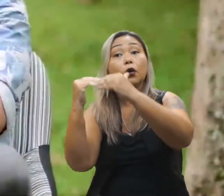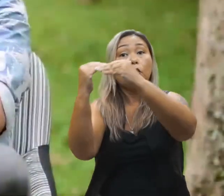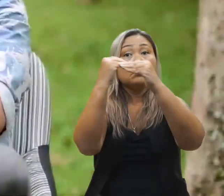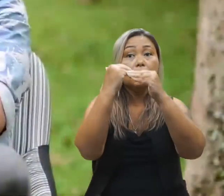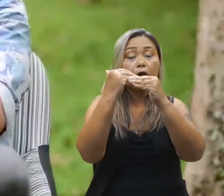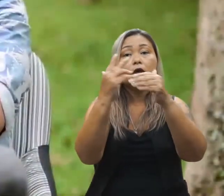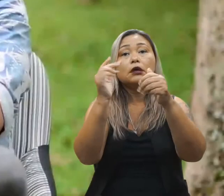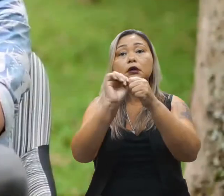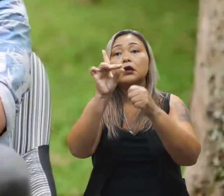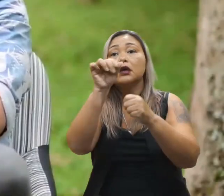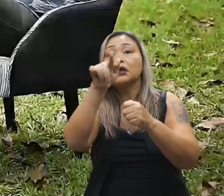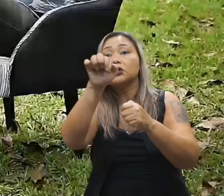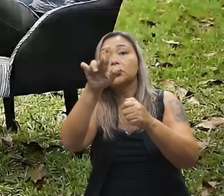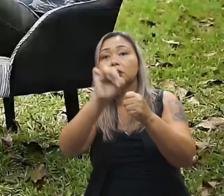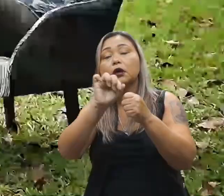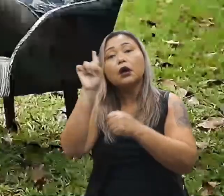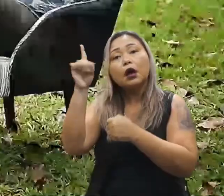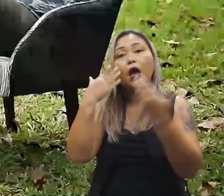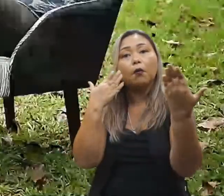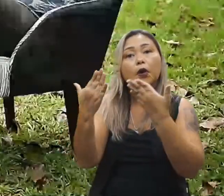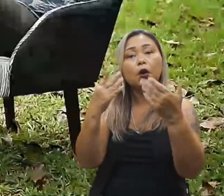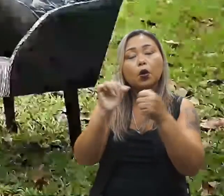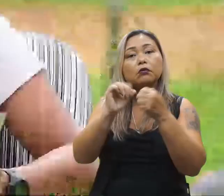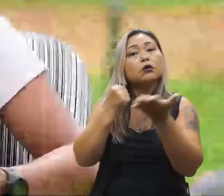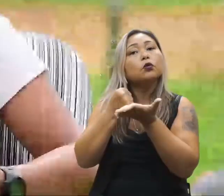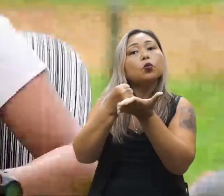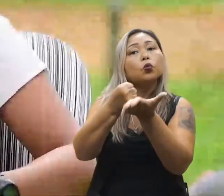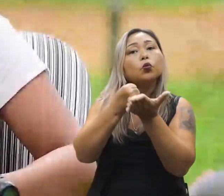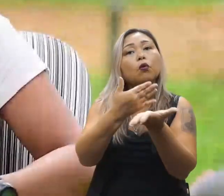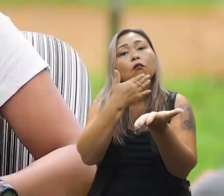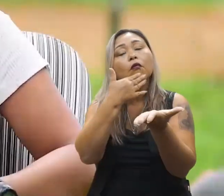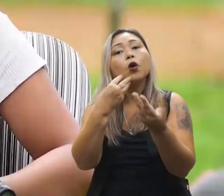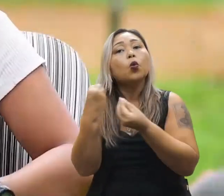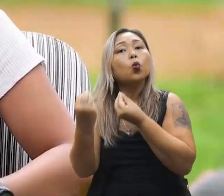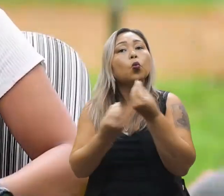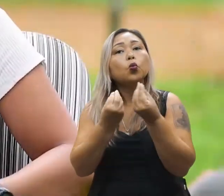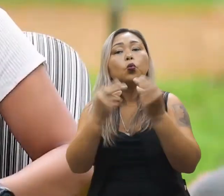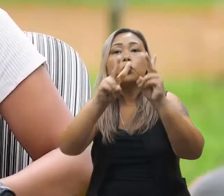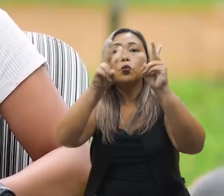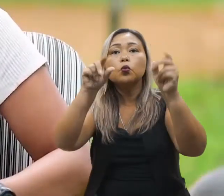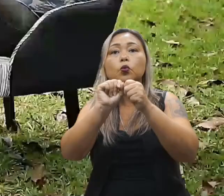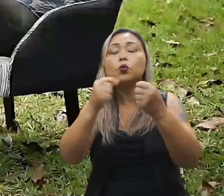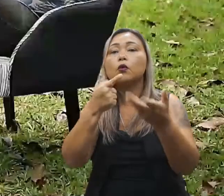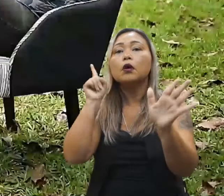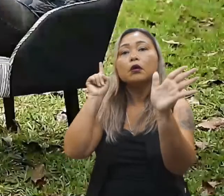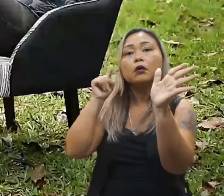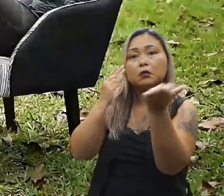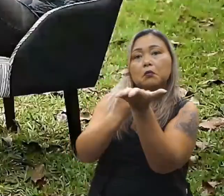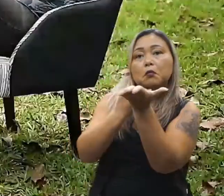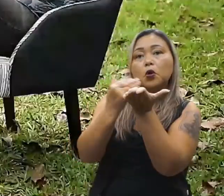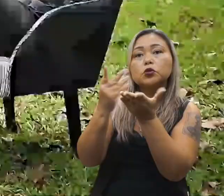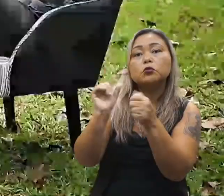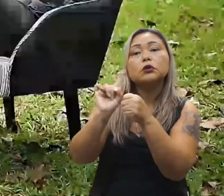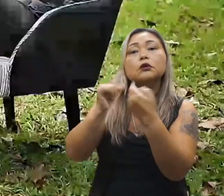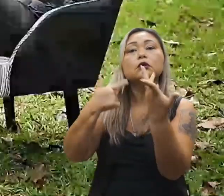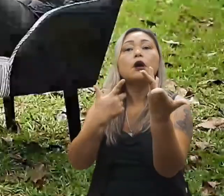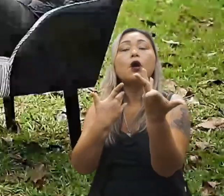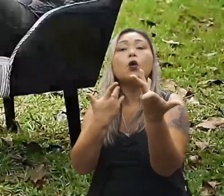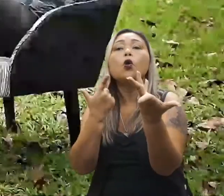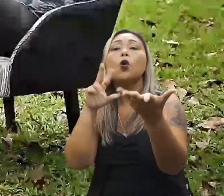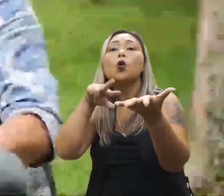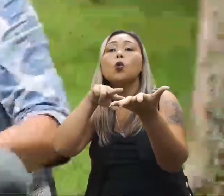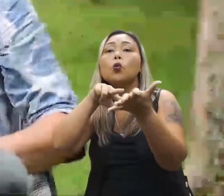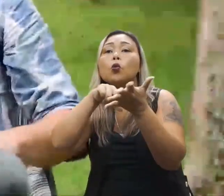Tiago Cita, ele é psicólogo e vai nos ajudar a entender melhor sobre esse assunto. A gente pode começar falando sobre a definição de